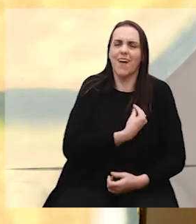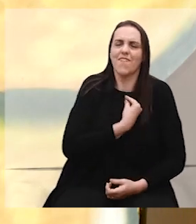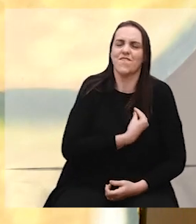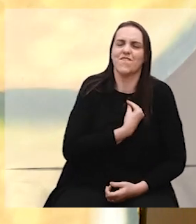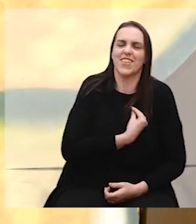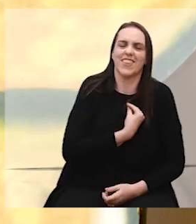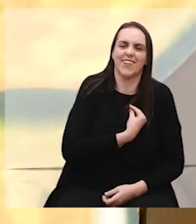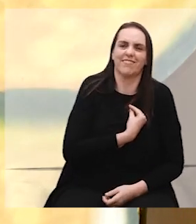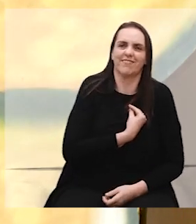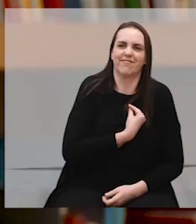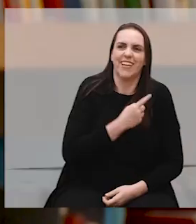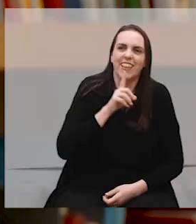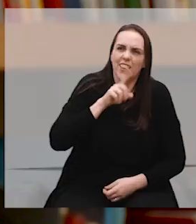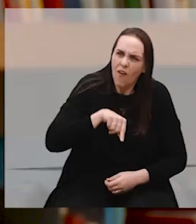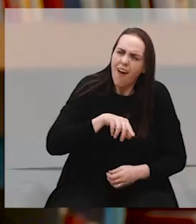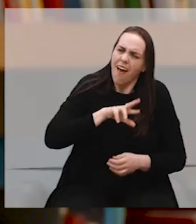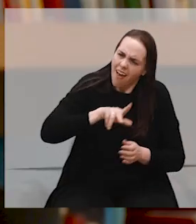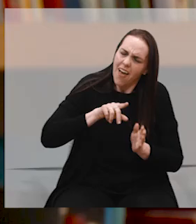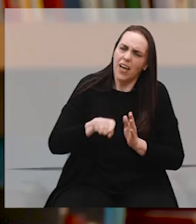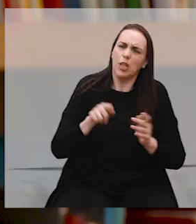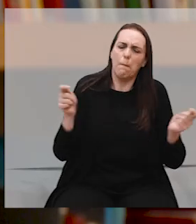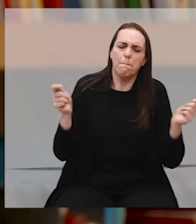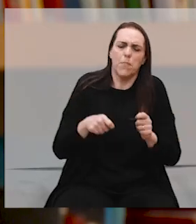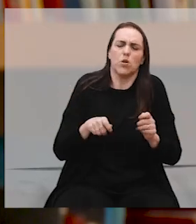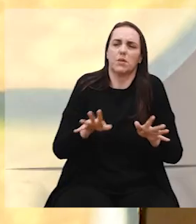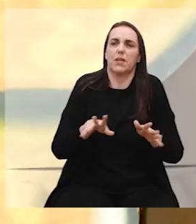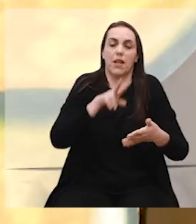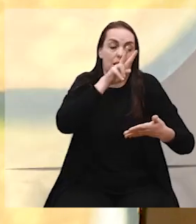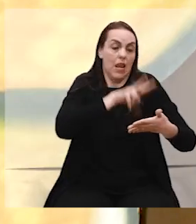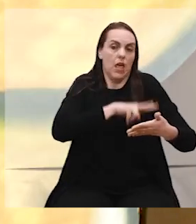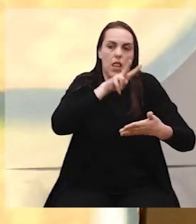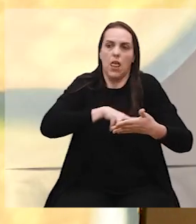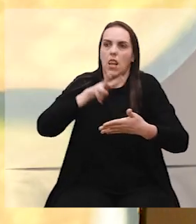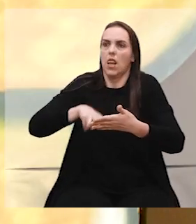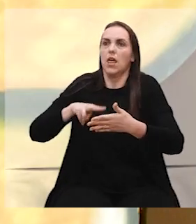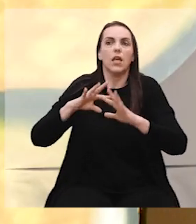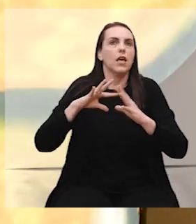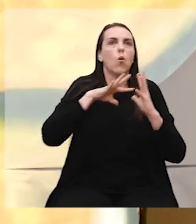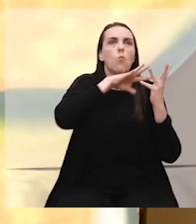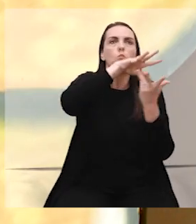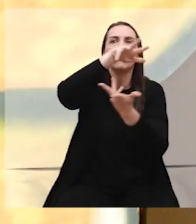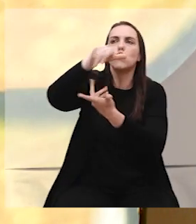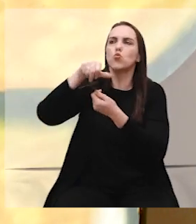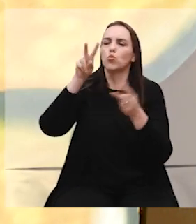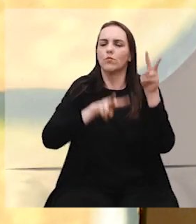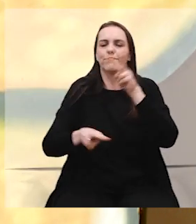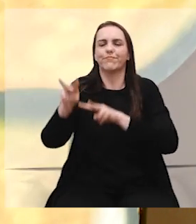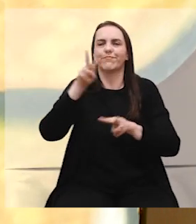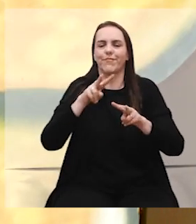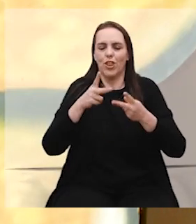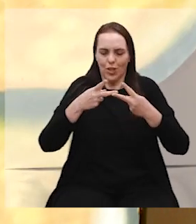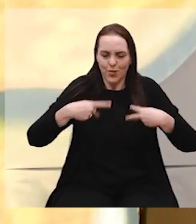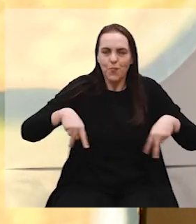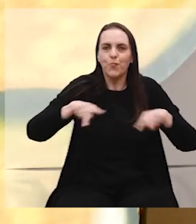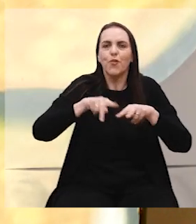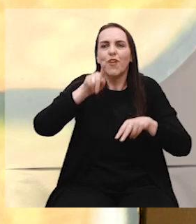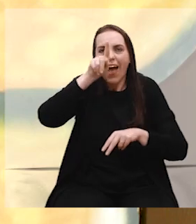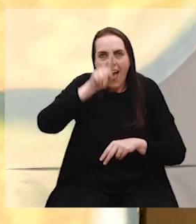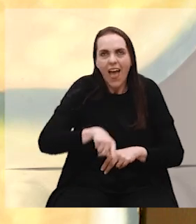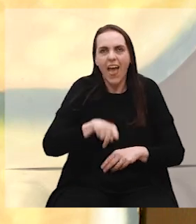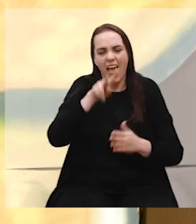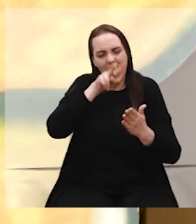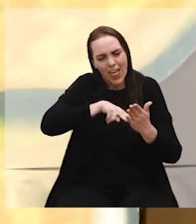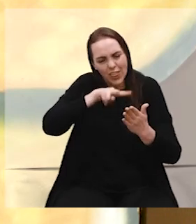vida, né? Então é isso, as possibilidades de leitura, e o nosso povo é um povo leitor,